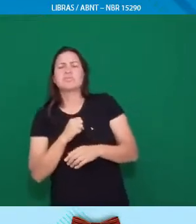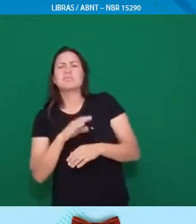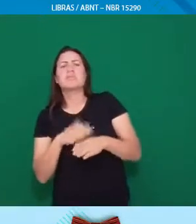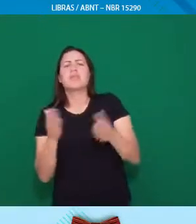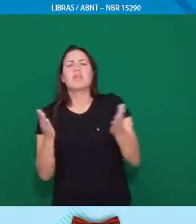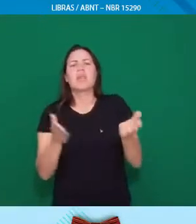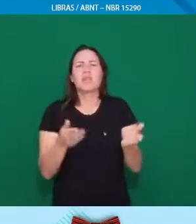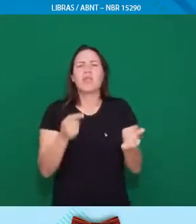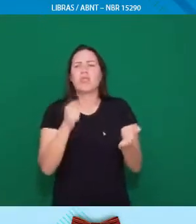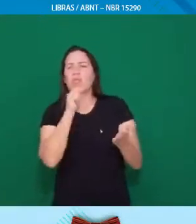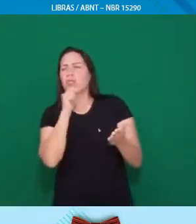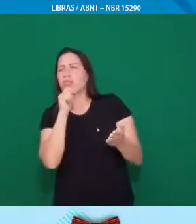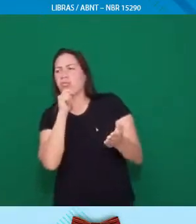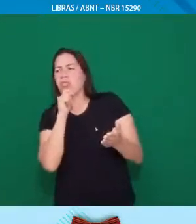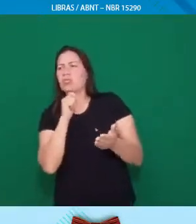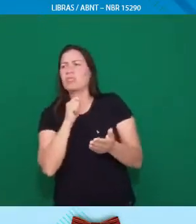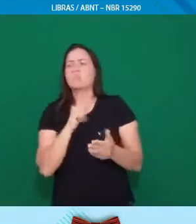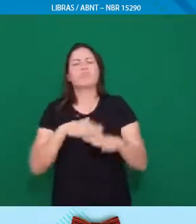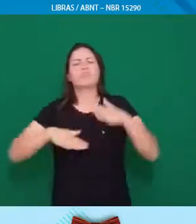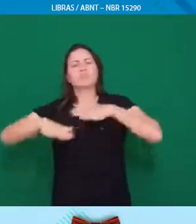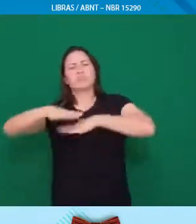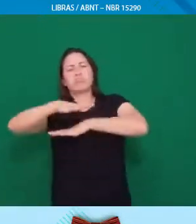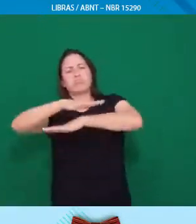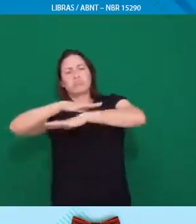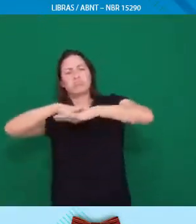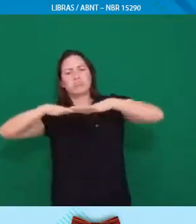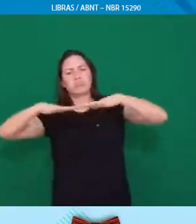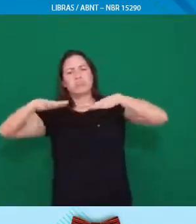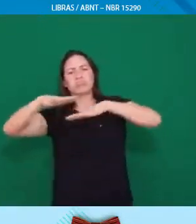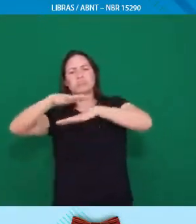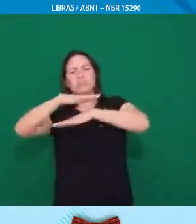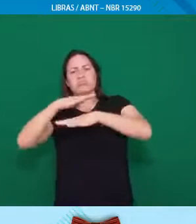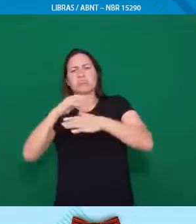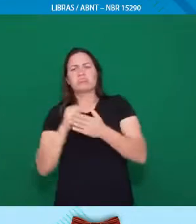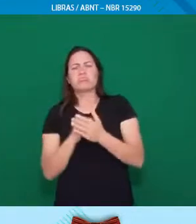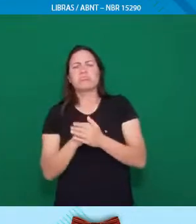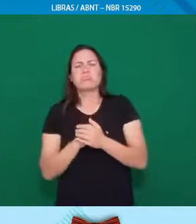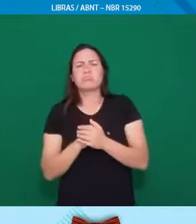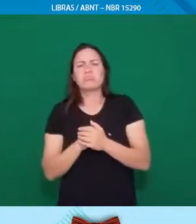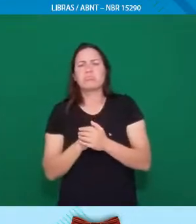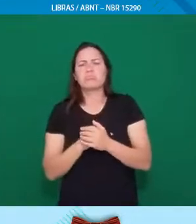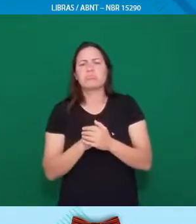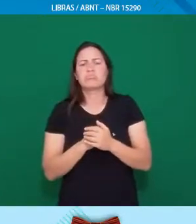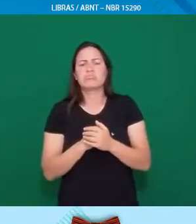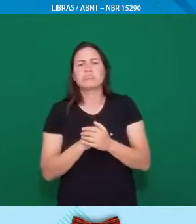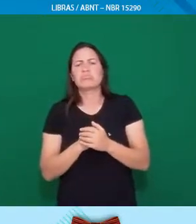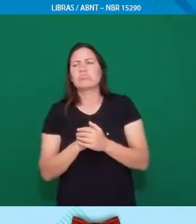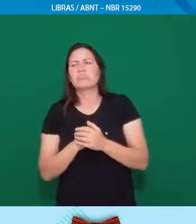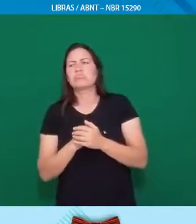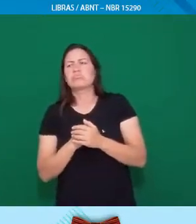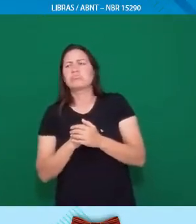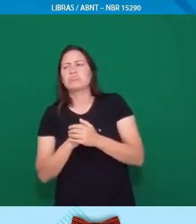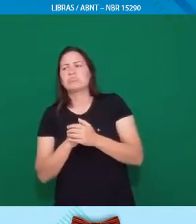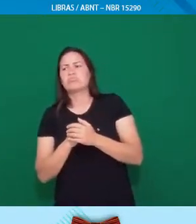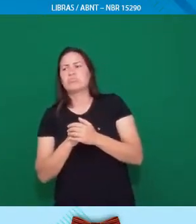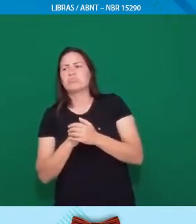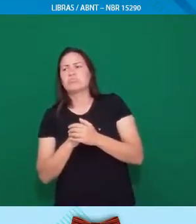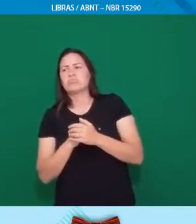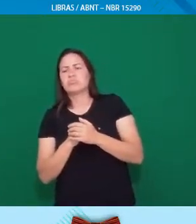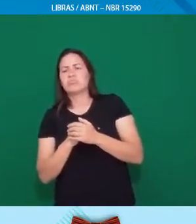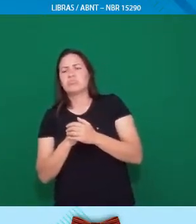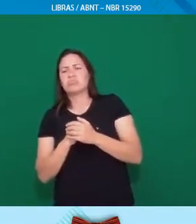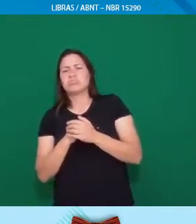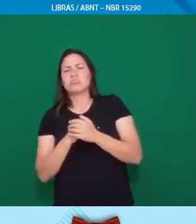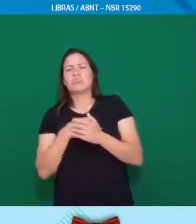ó e aqui hoje de primeira mão quero deixei aqui nós hoje atingindo 500 milhões de faturamento é